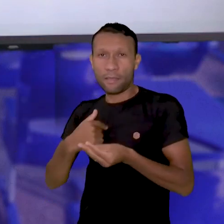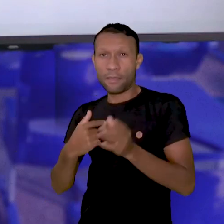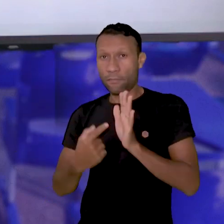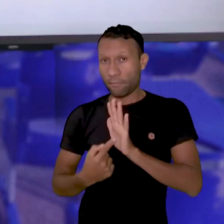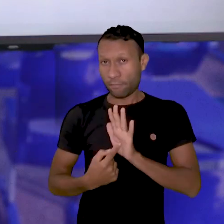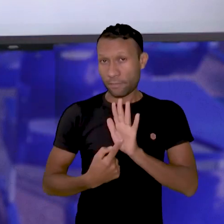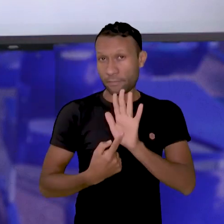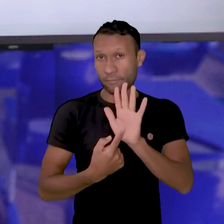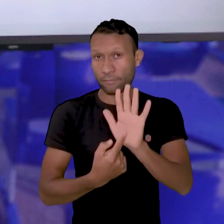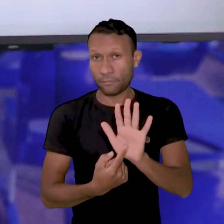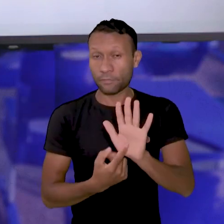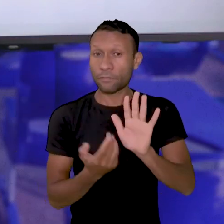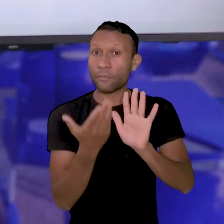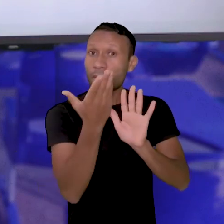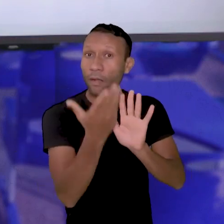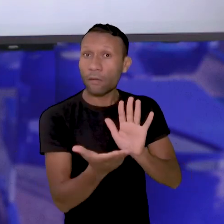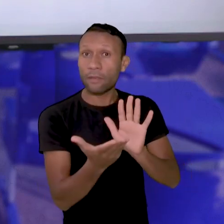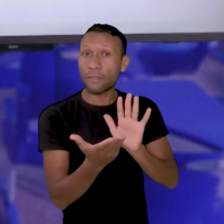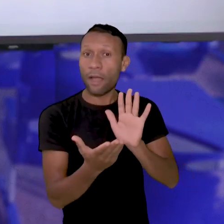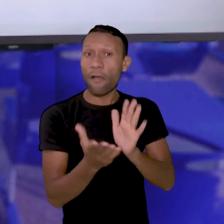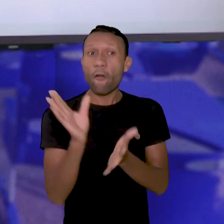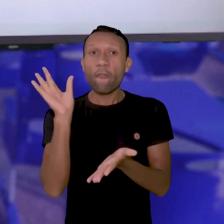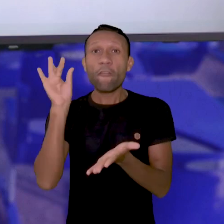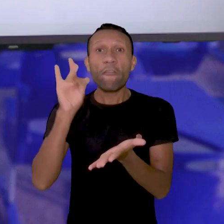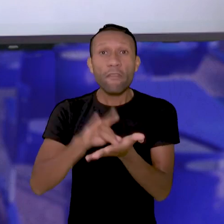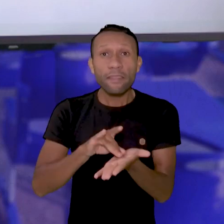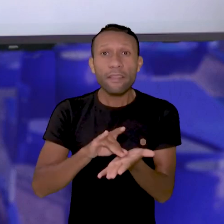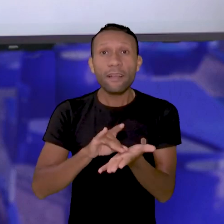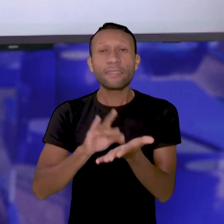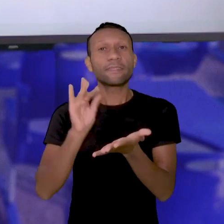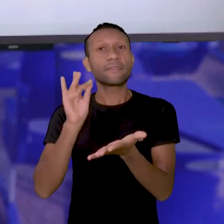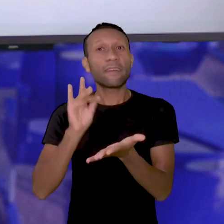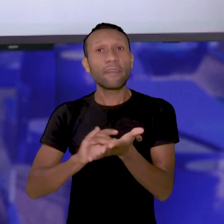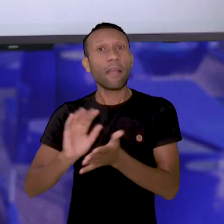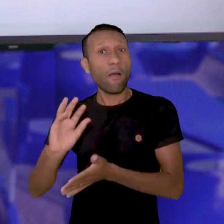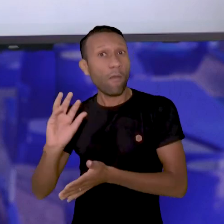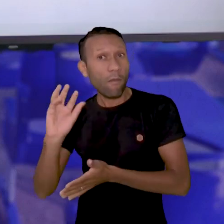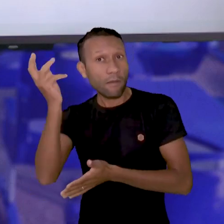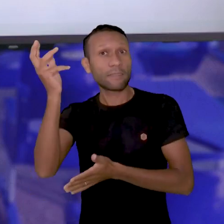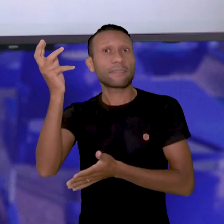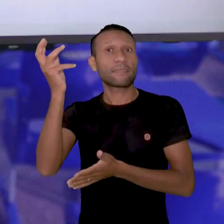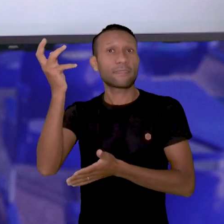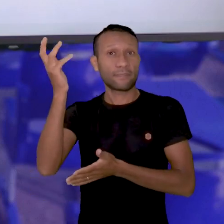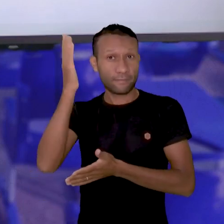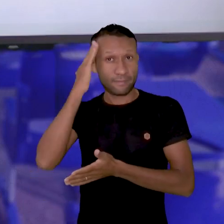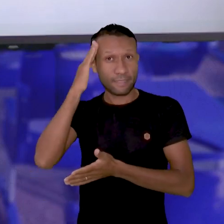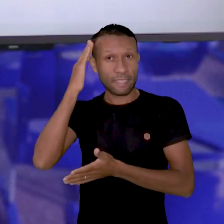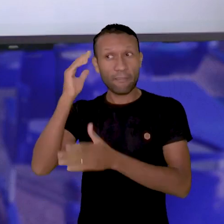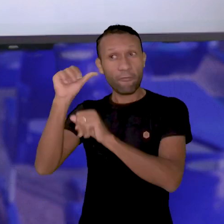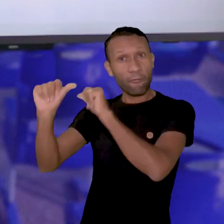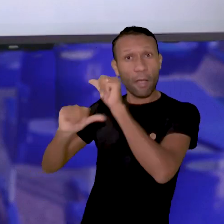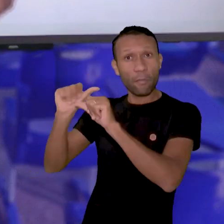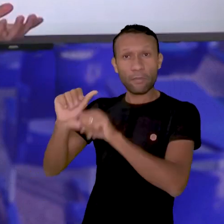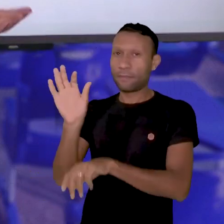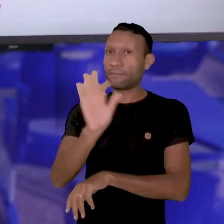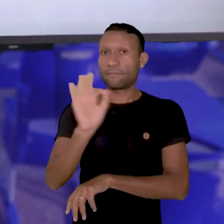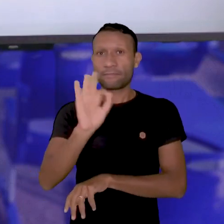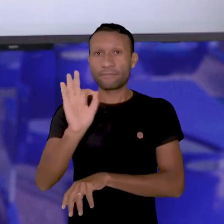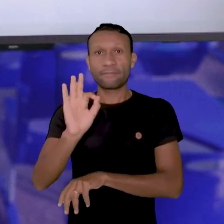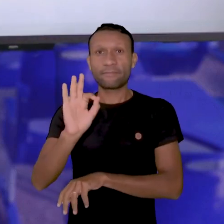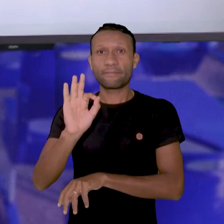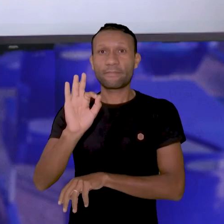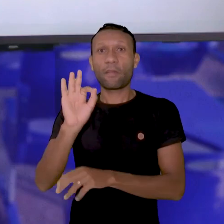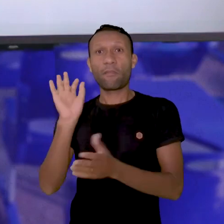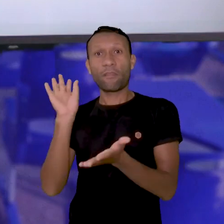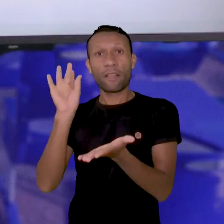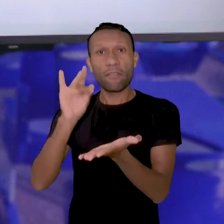certo? Algo real, um fato, que esse fato ele não vai mudar por ser